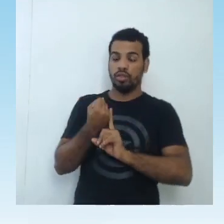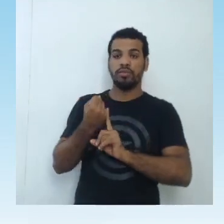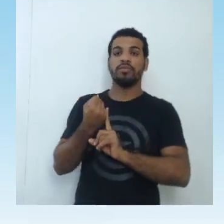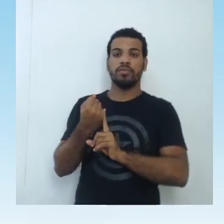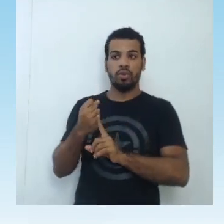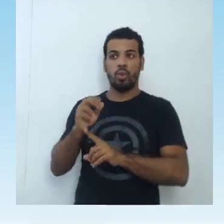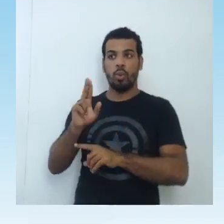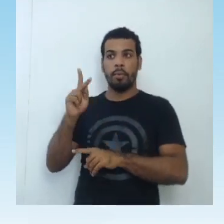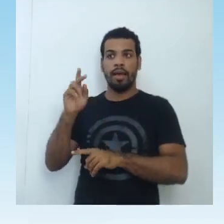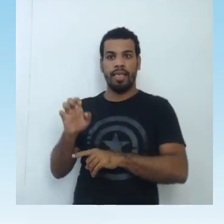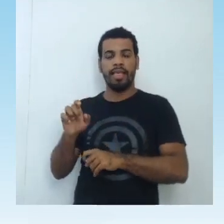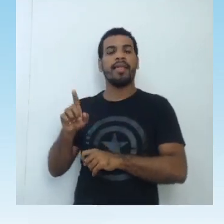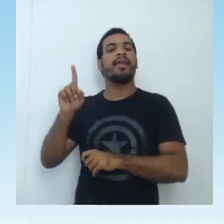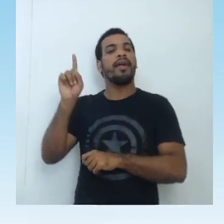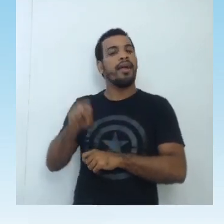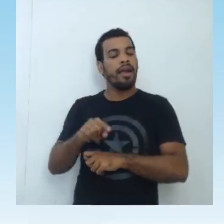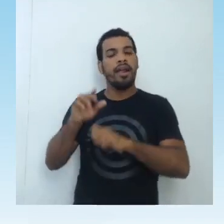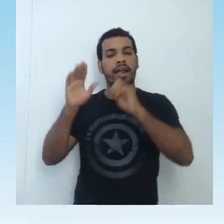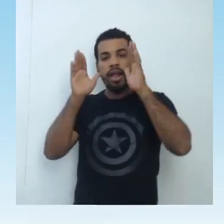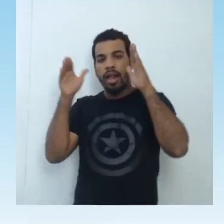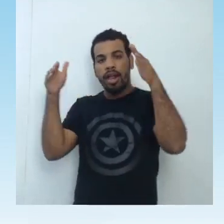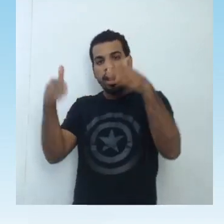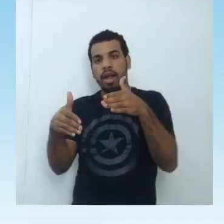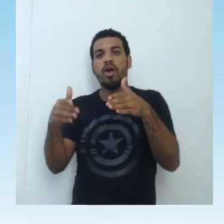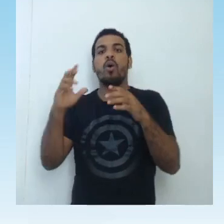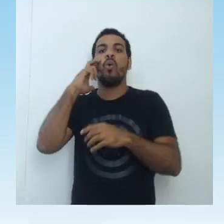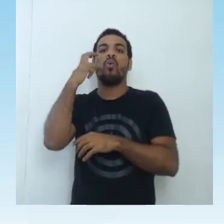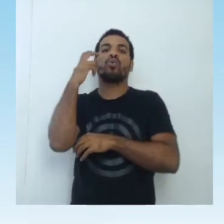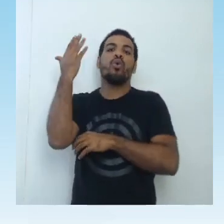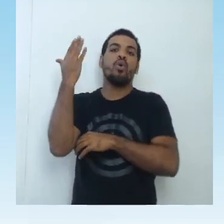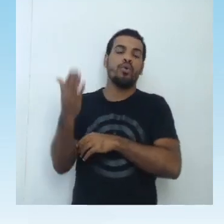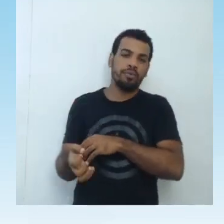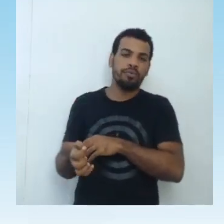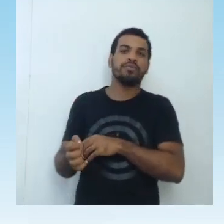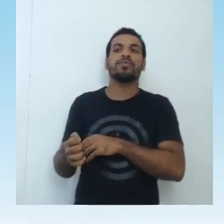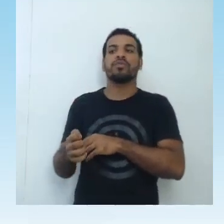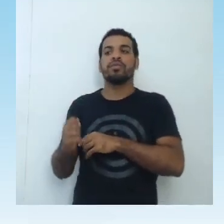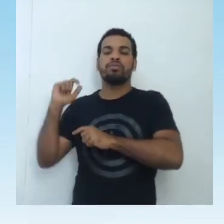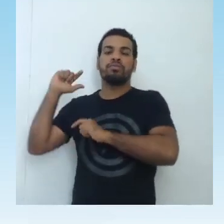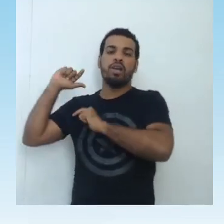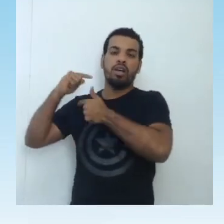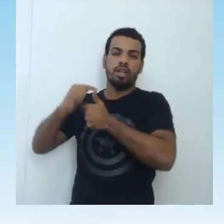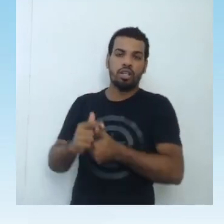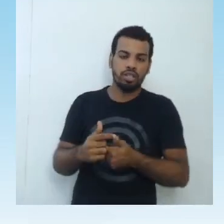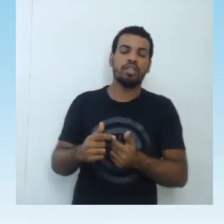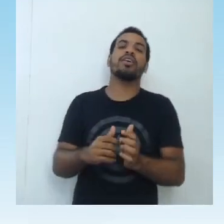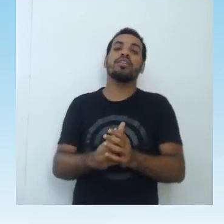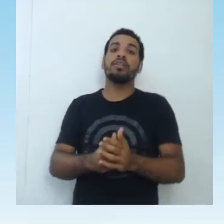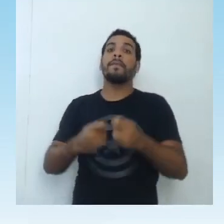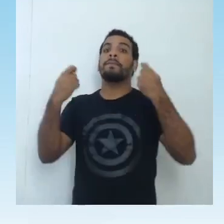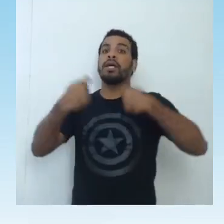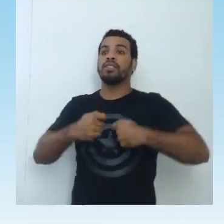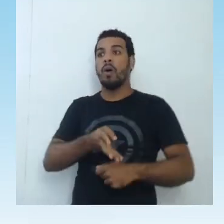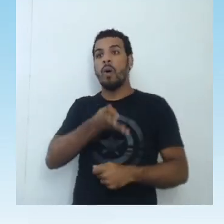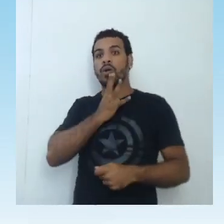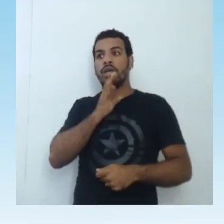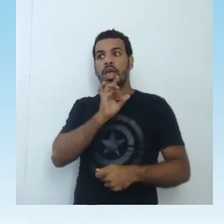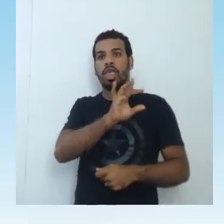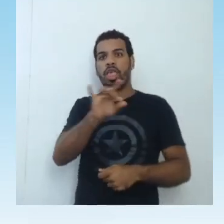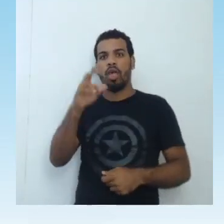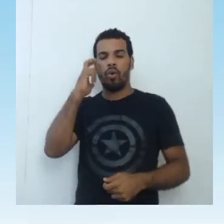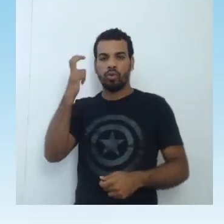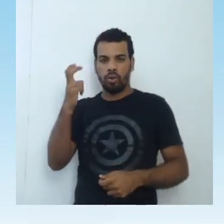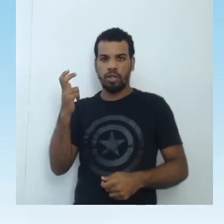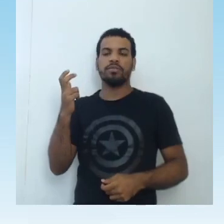na UPE, elas estão muito voltadas para a nossa cultura, para as nossas tradições. Então é preciso conhecer a nossa